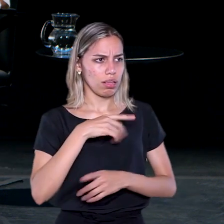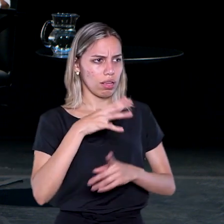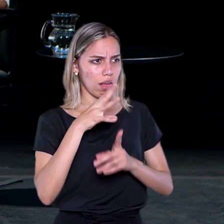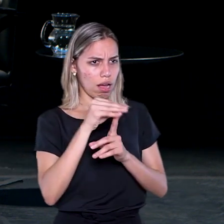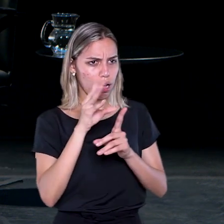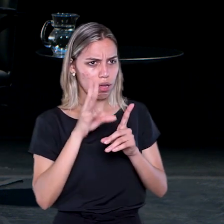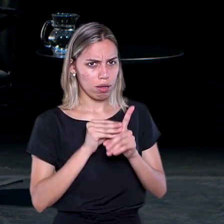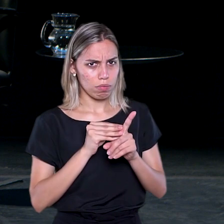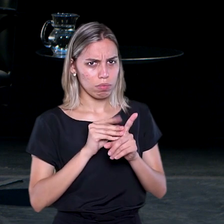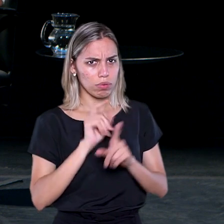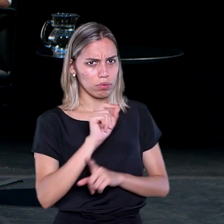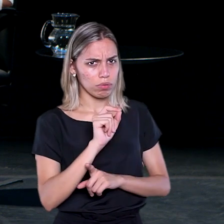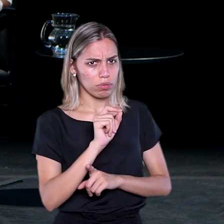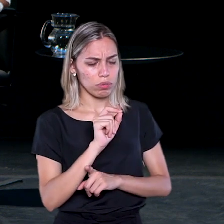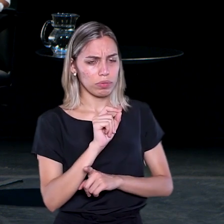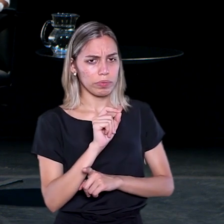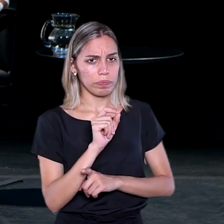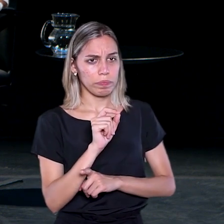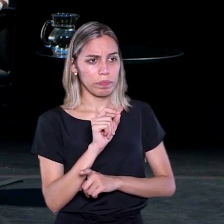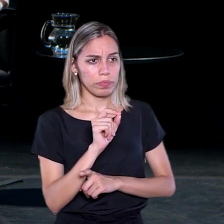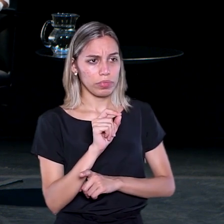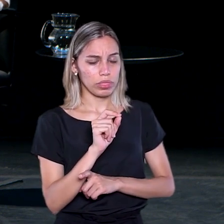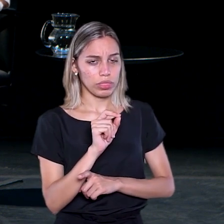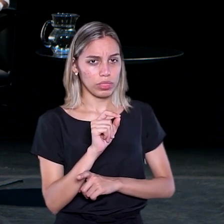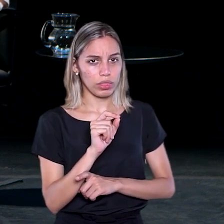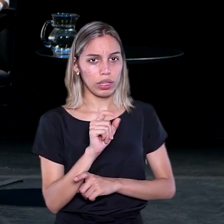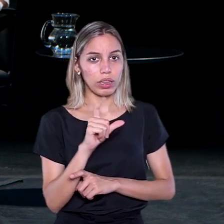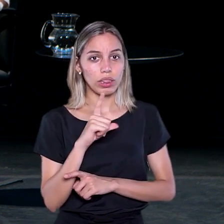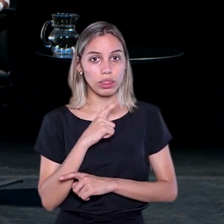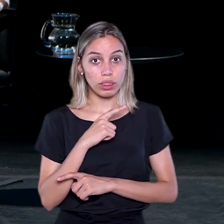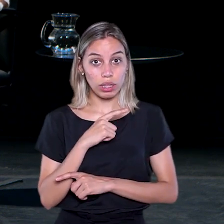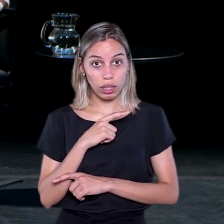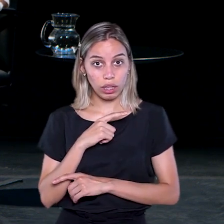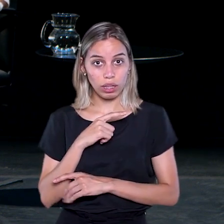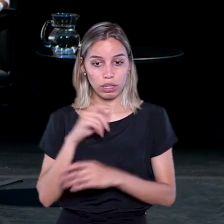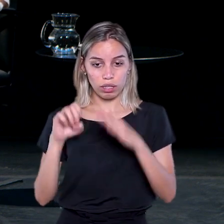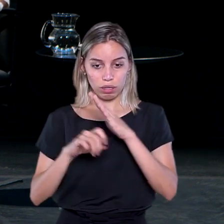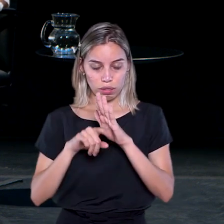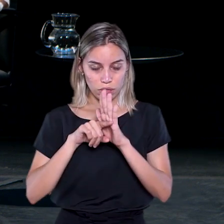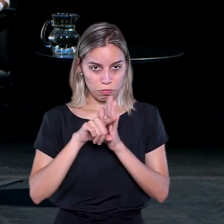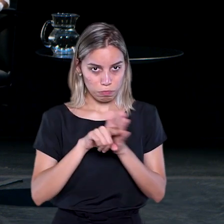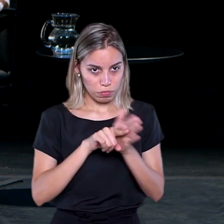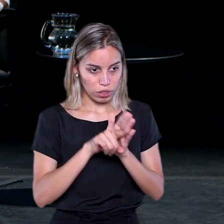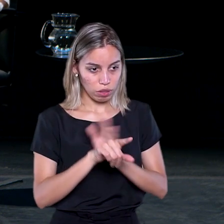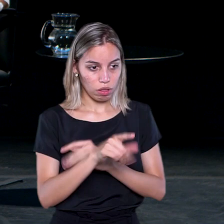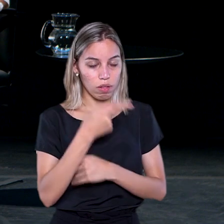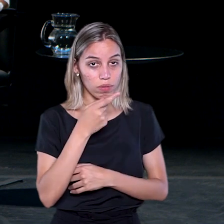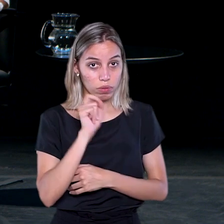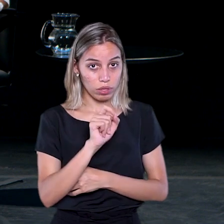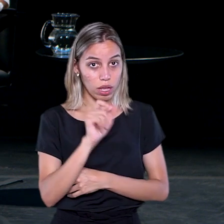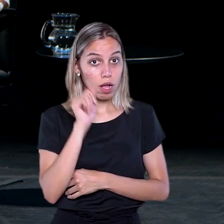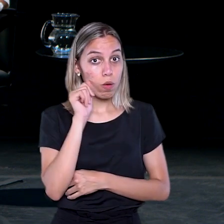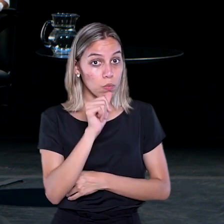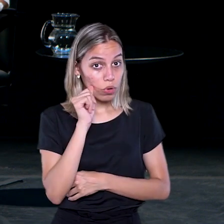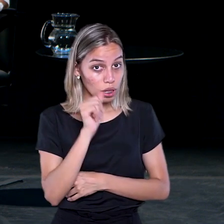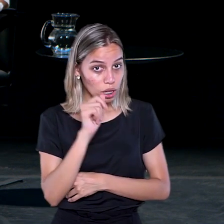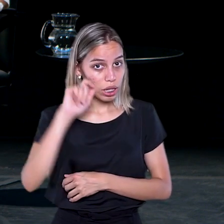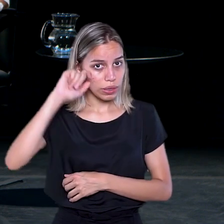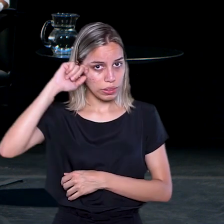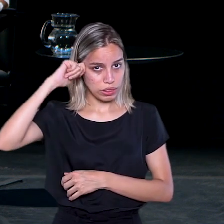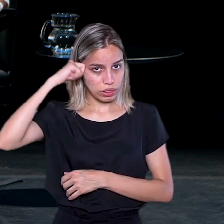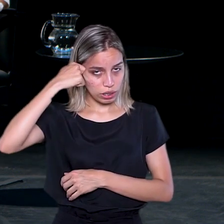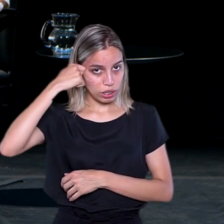esse dado, não, a Fiocruz... Então, a Fiocruz tem pesquisas que dão conta de que mulheres negras no SUS,